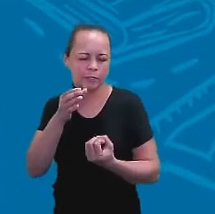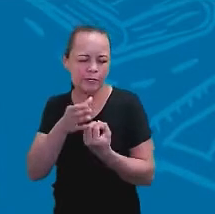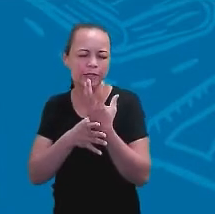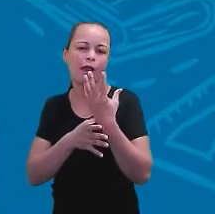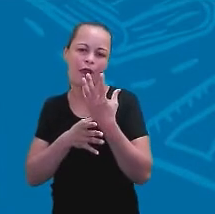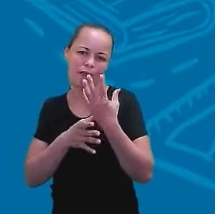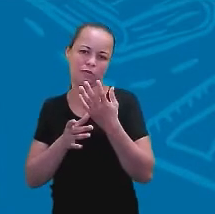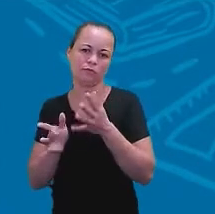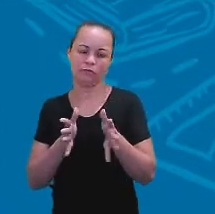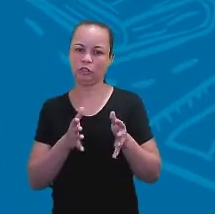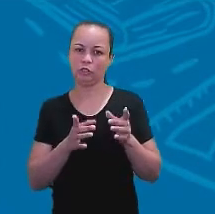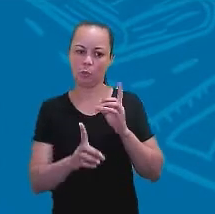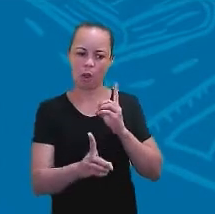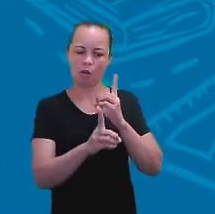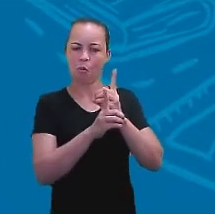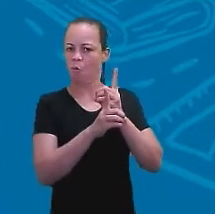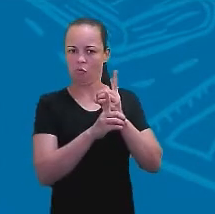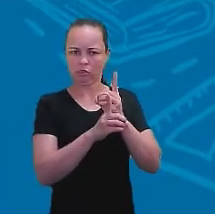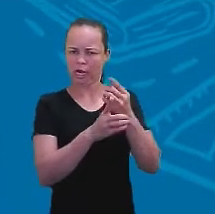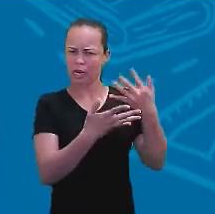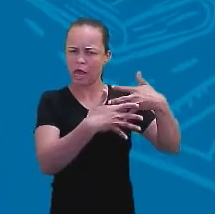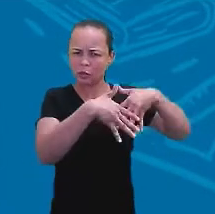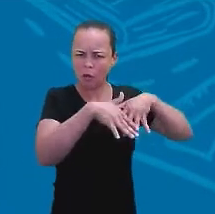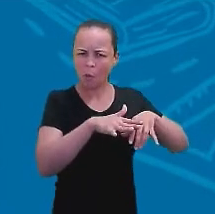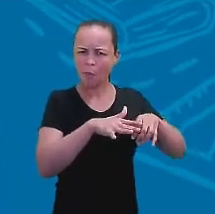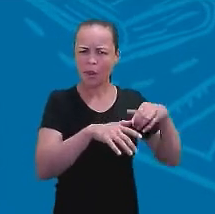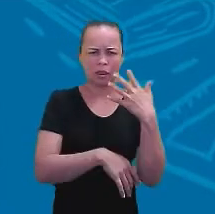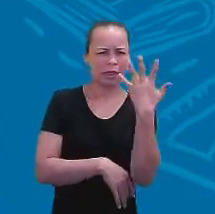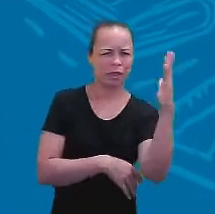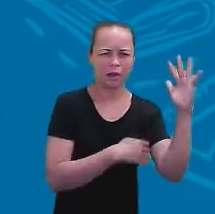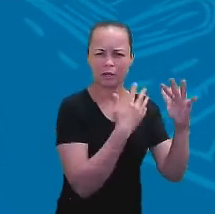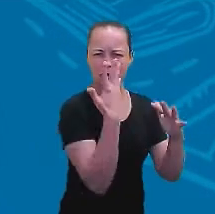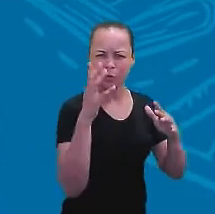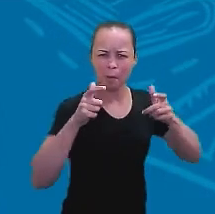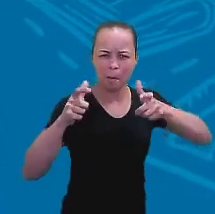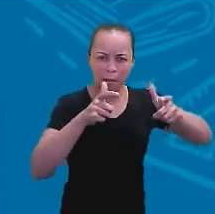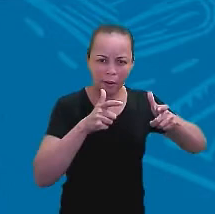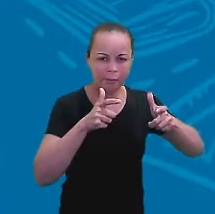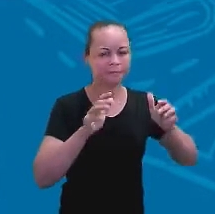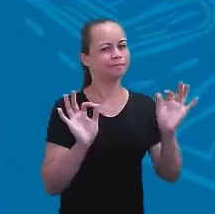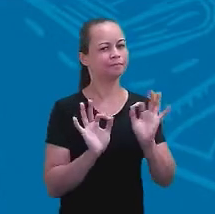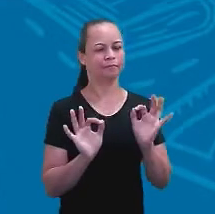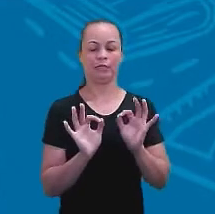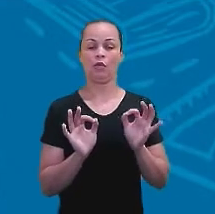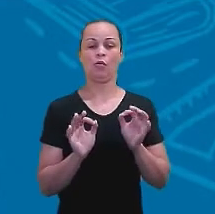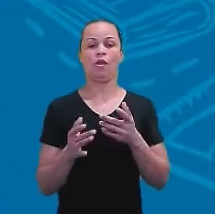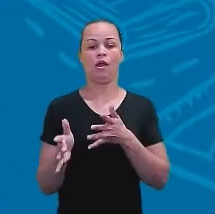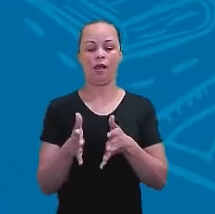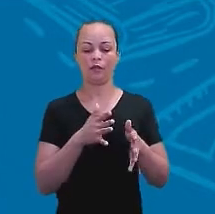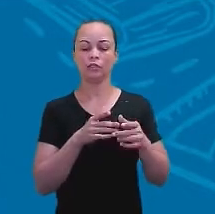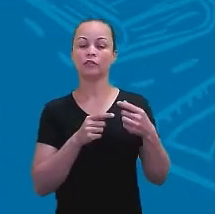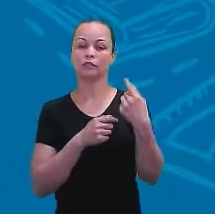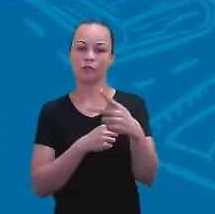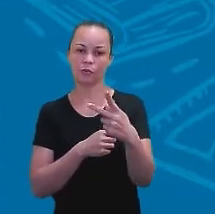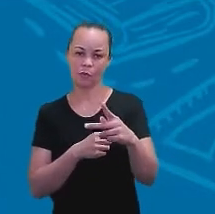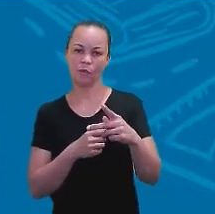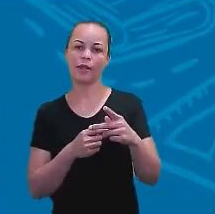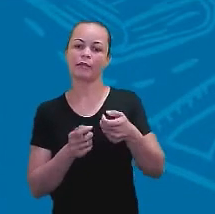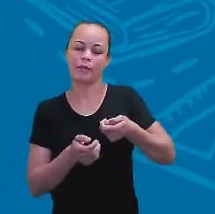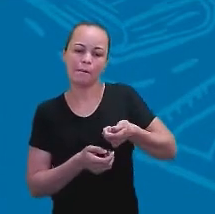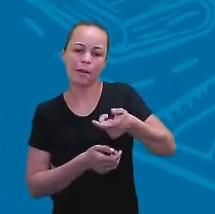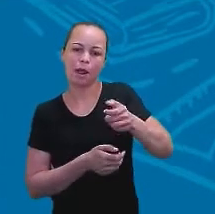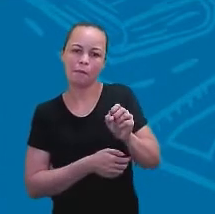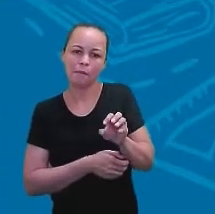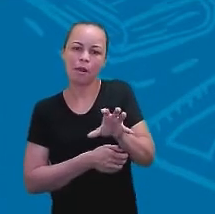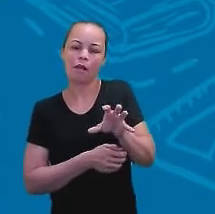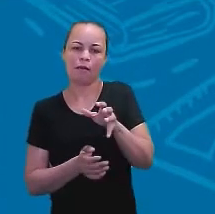encontra naturalmente, certo? Lá na natureza, lá no meio ambiente. Portanto, aí a lanterna é uma fonte de luz